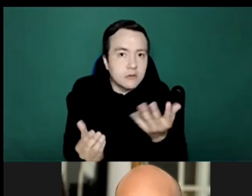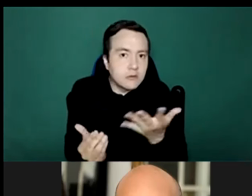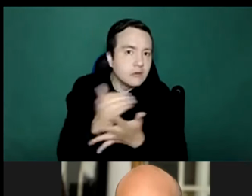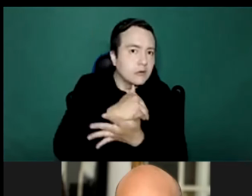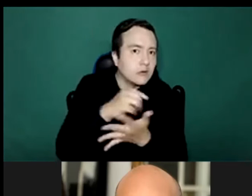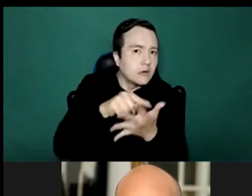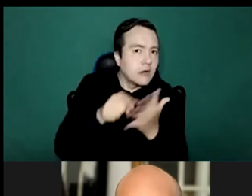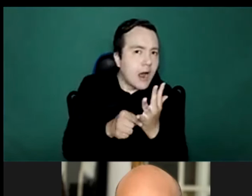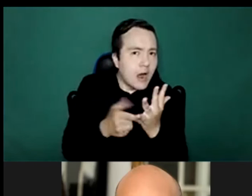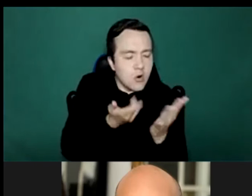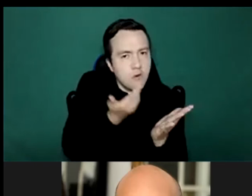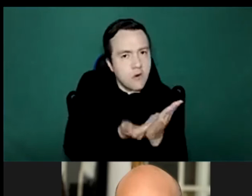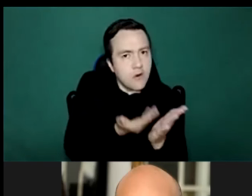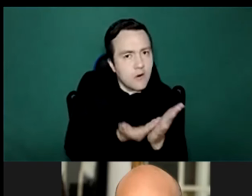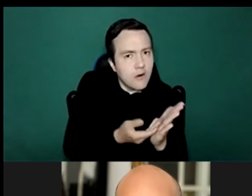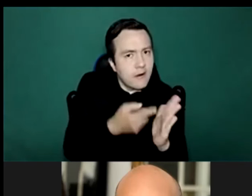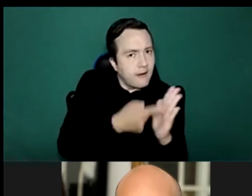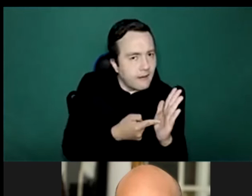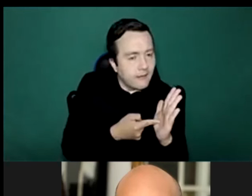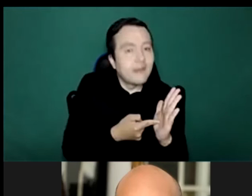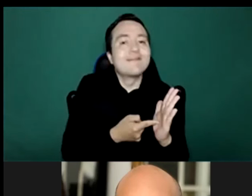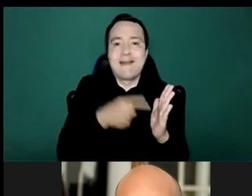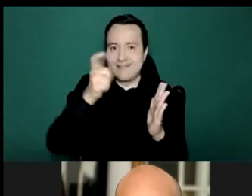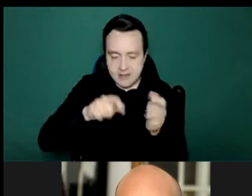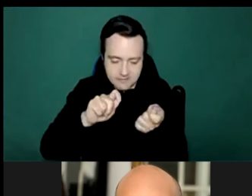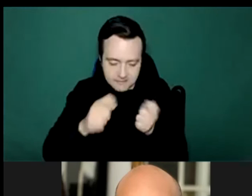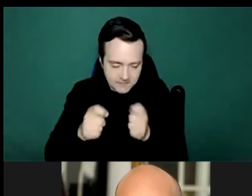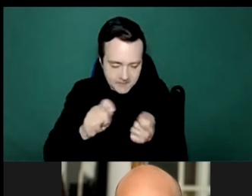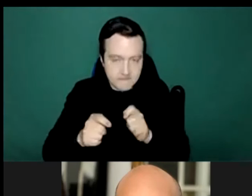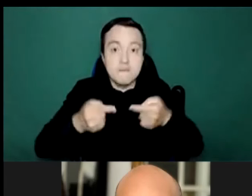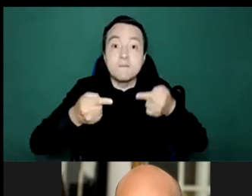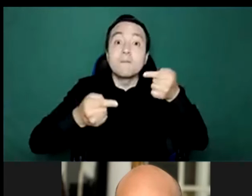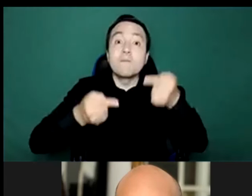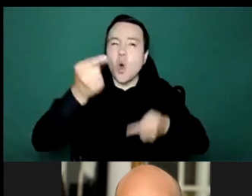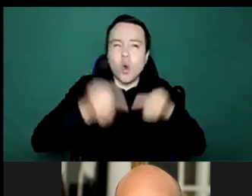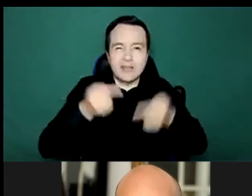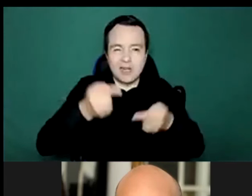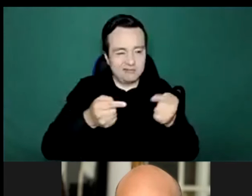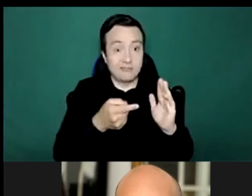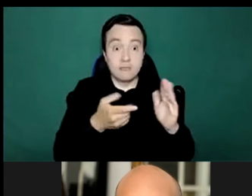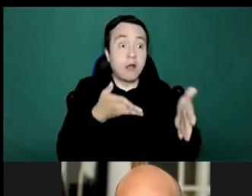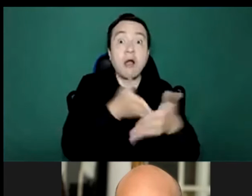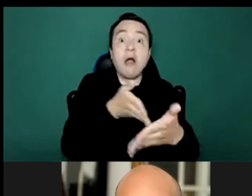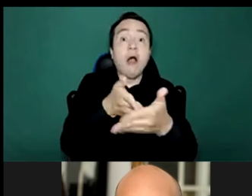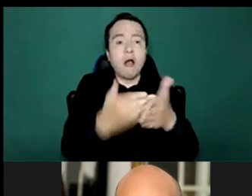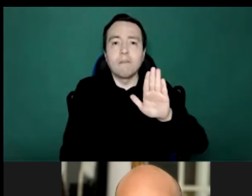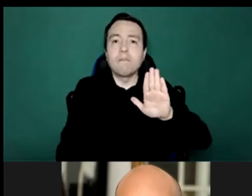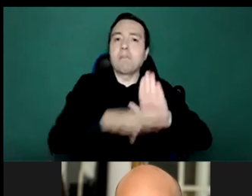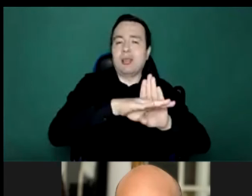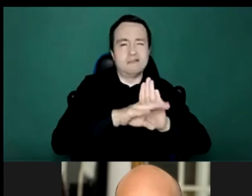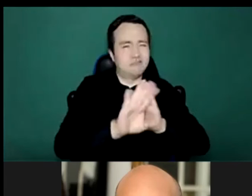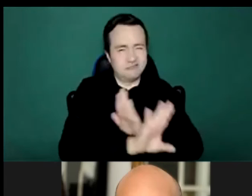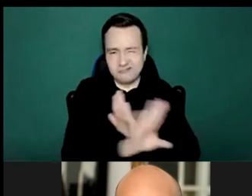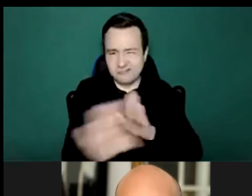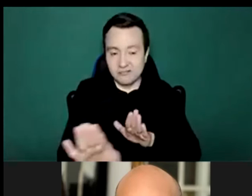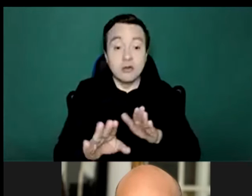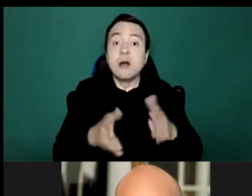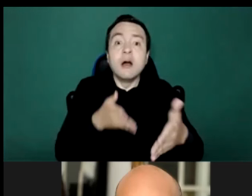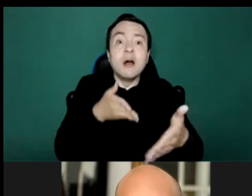desenhar e implementar políticas que eliminem as barreiras geográficas, barreiras